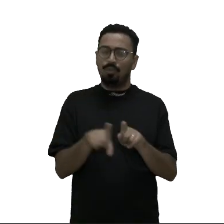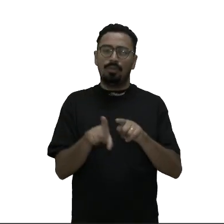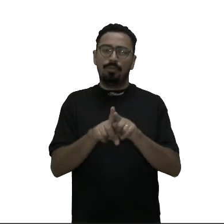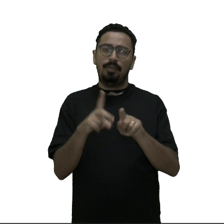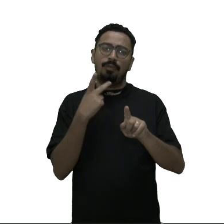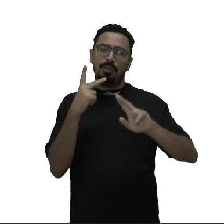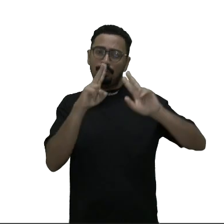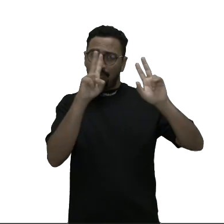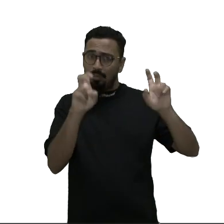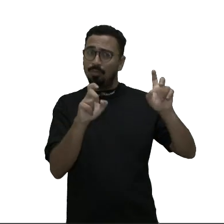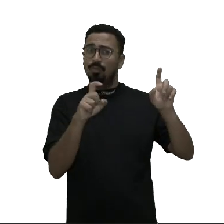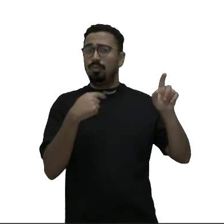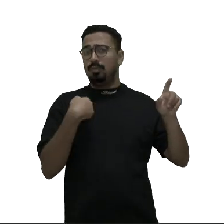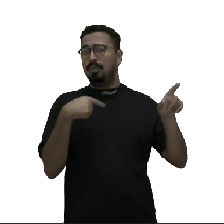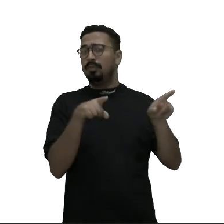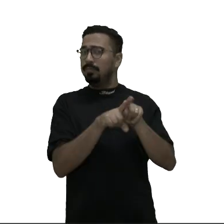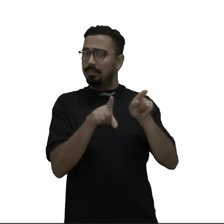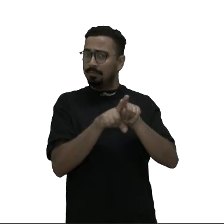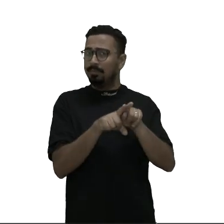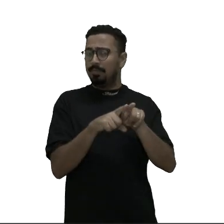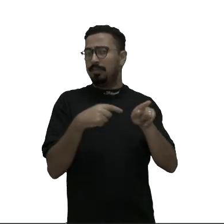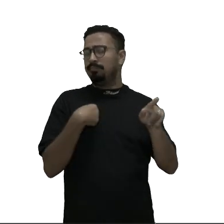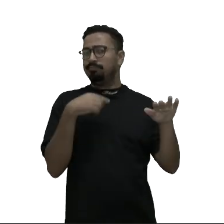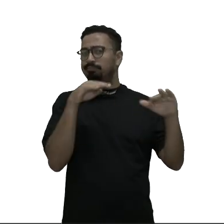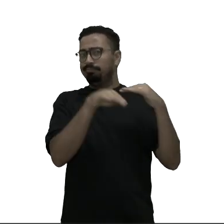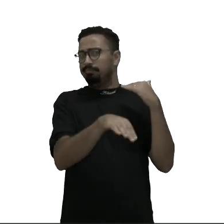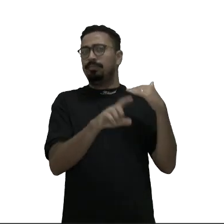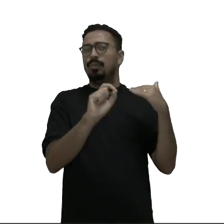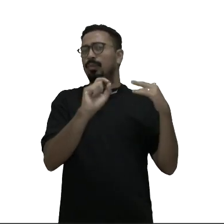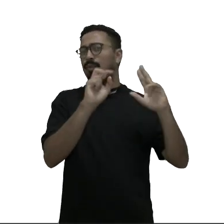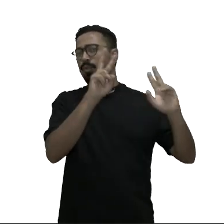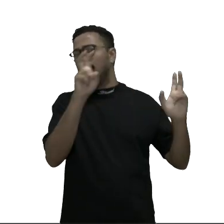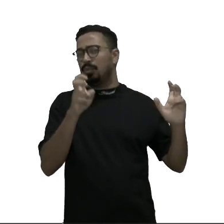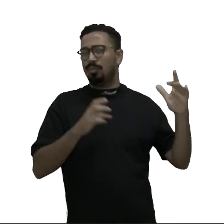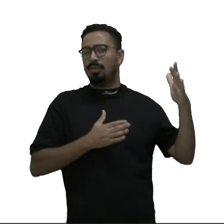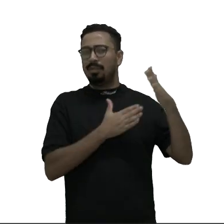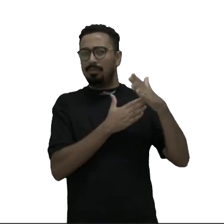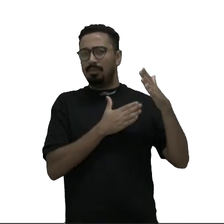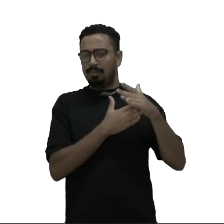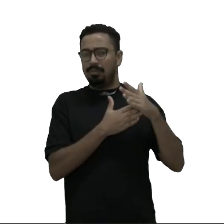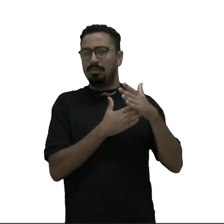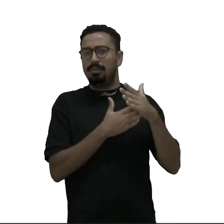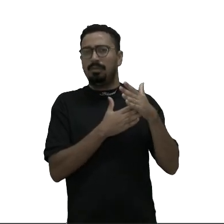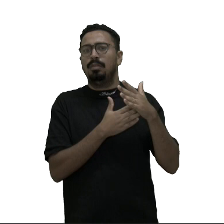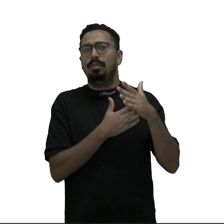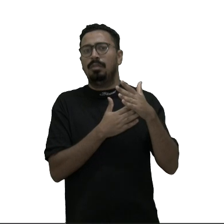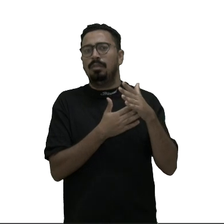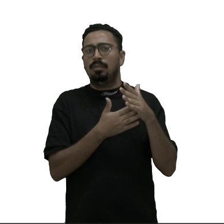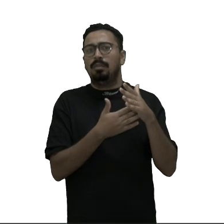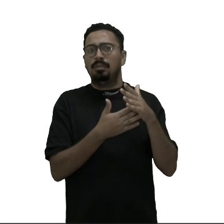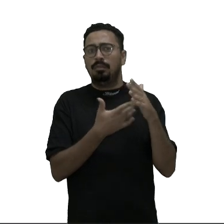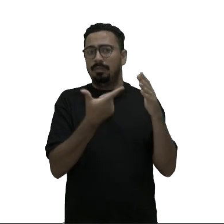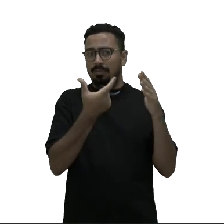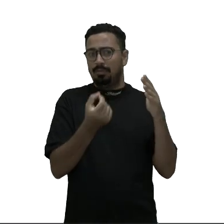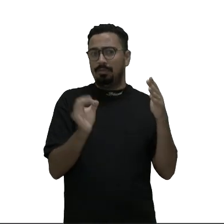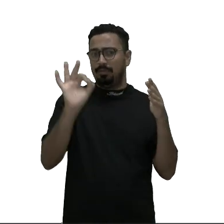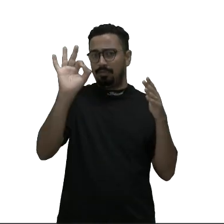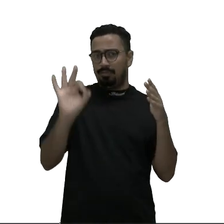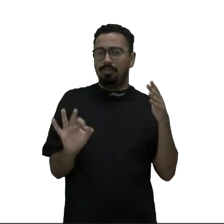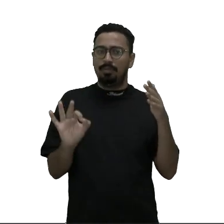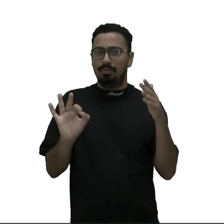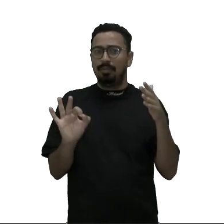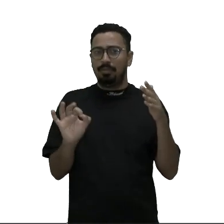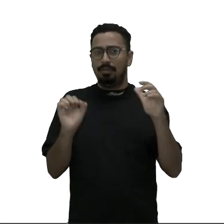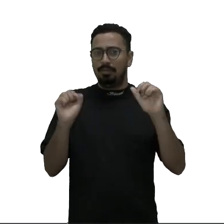qual eu particularmente também não concordo, que é a questão do limite de 20% de